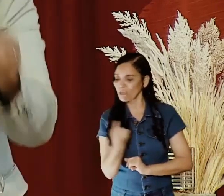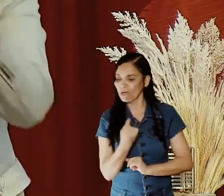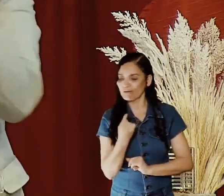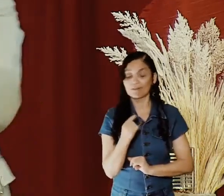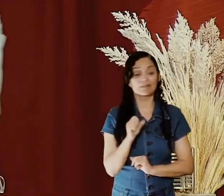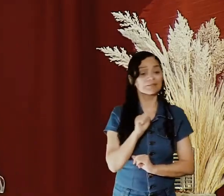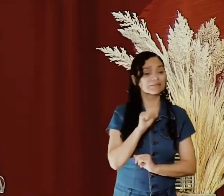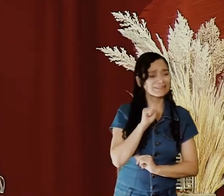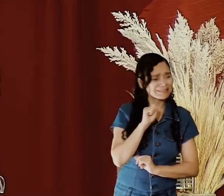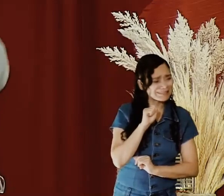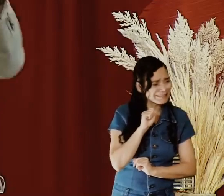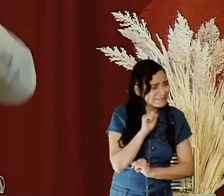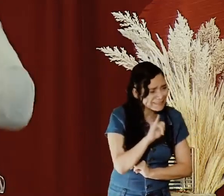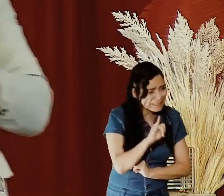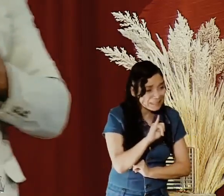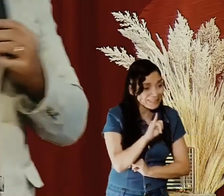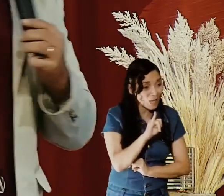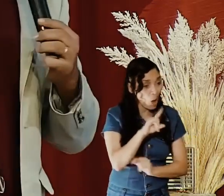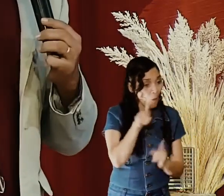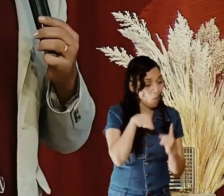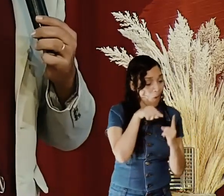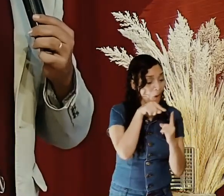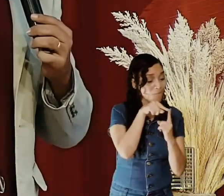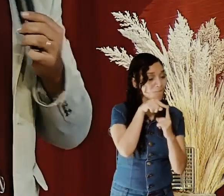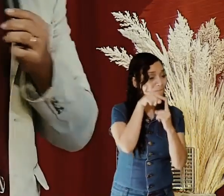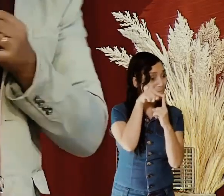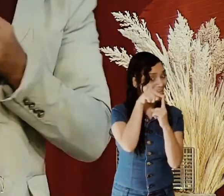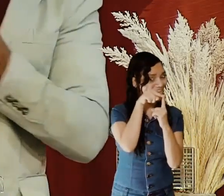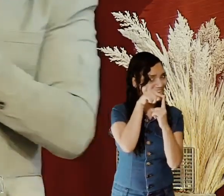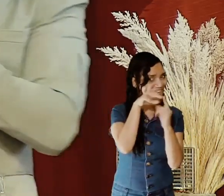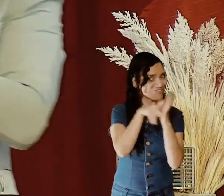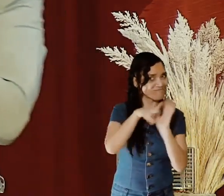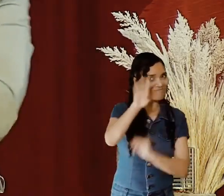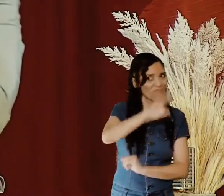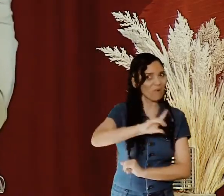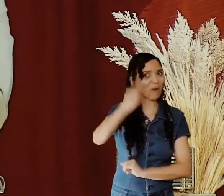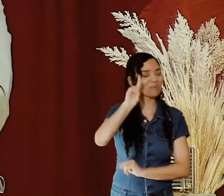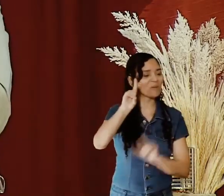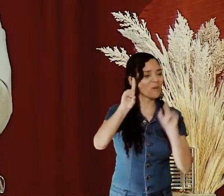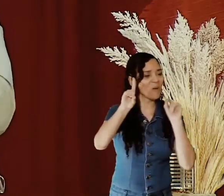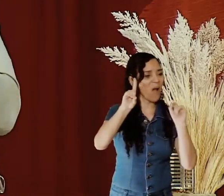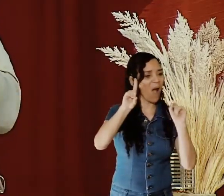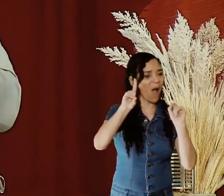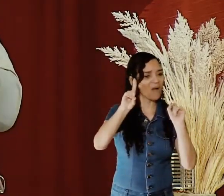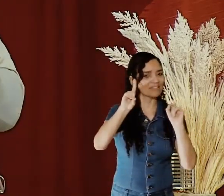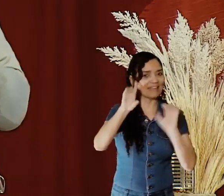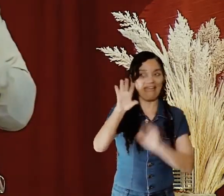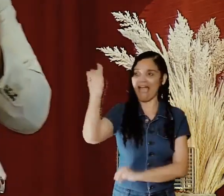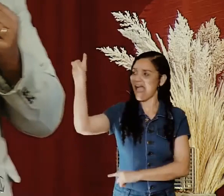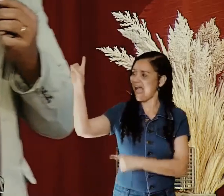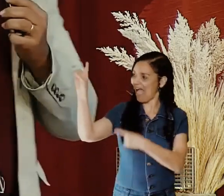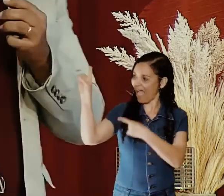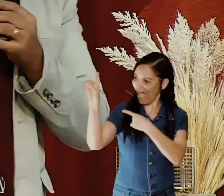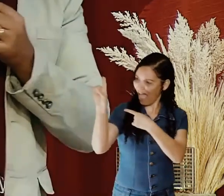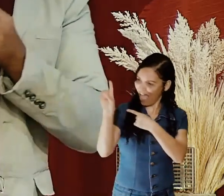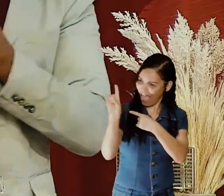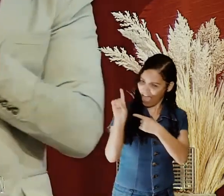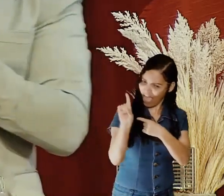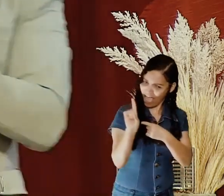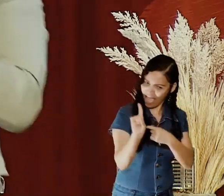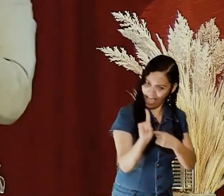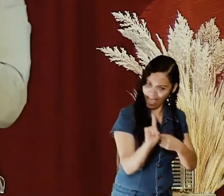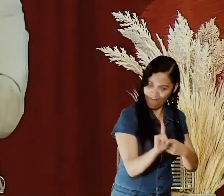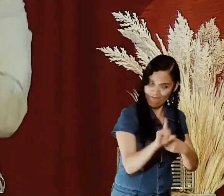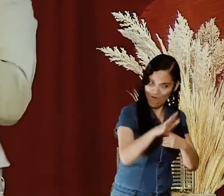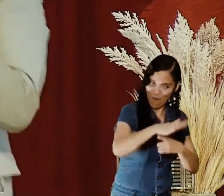de Deus é revelar-se, de fato Ele se revelou. Jesus Cristo é o Verbo de Deus. Jesus Cristo